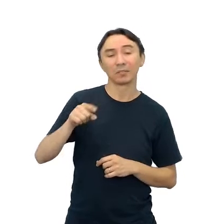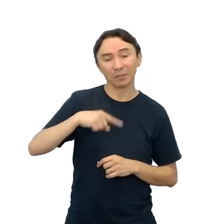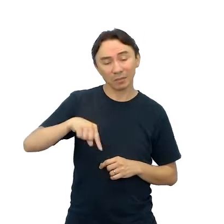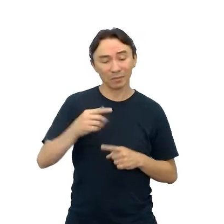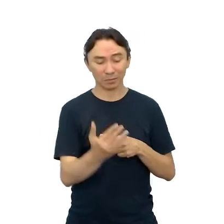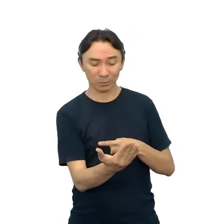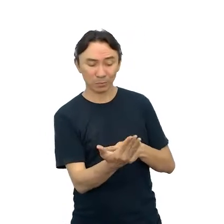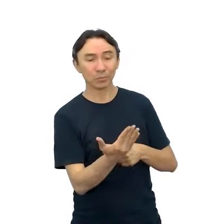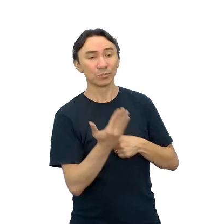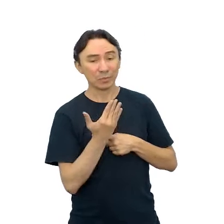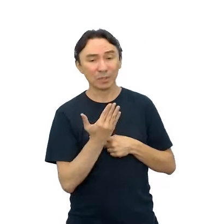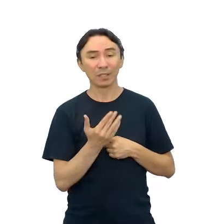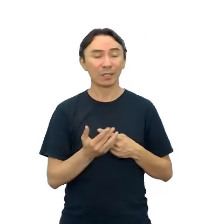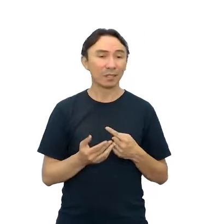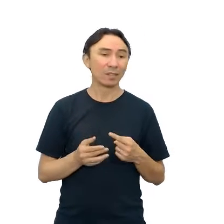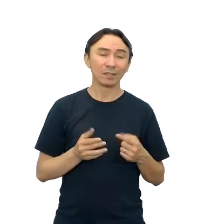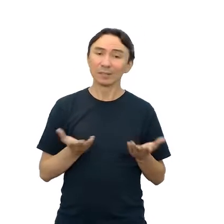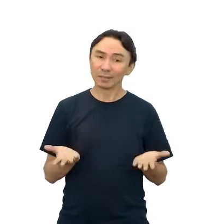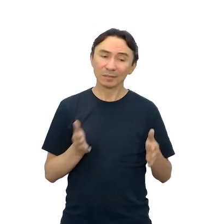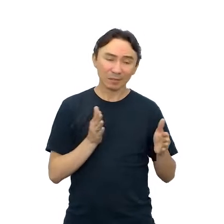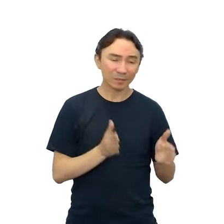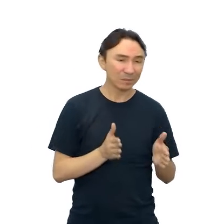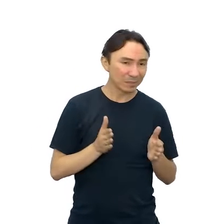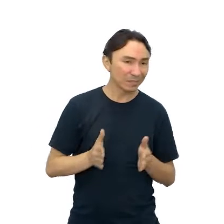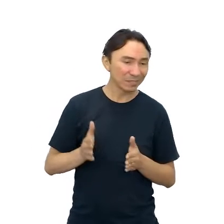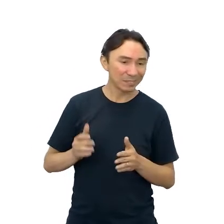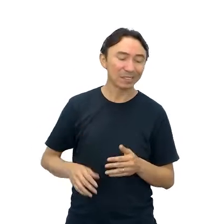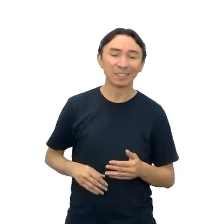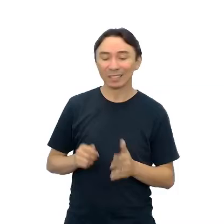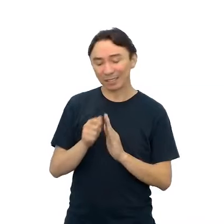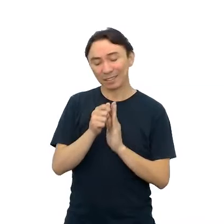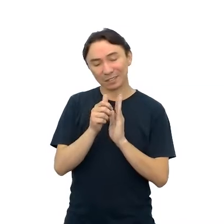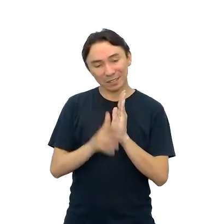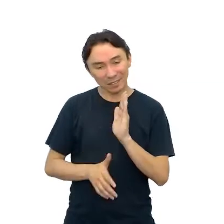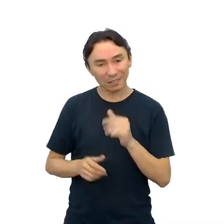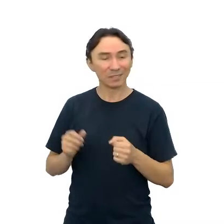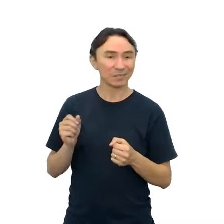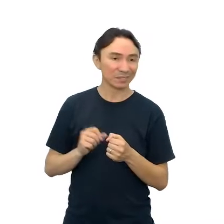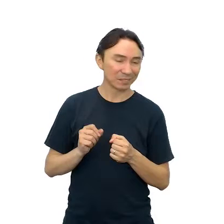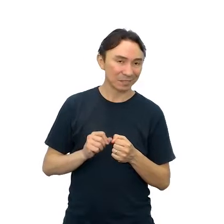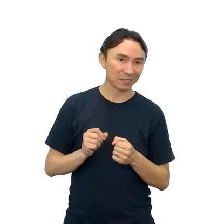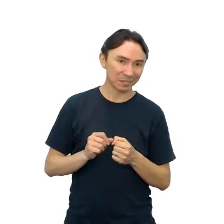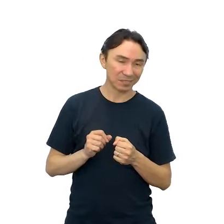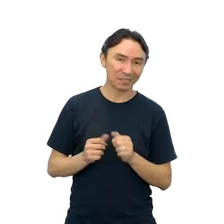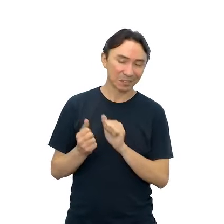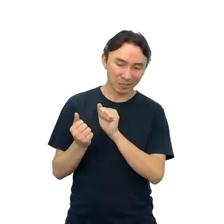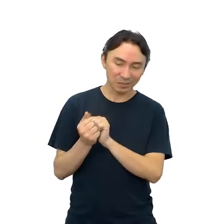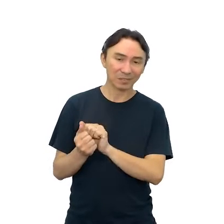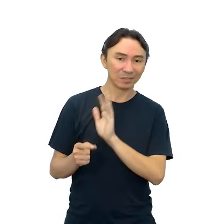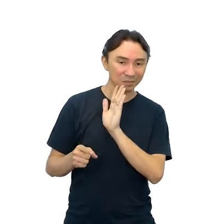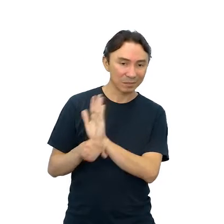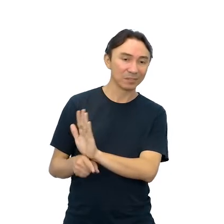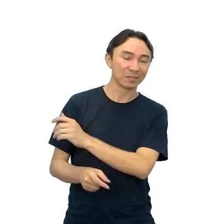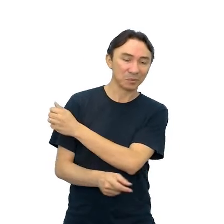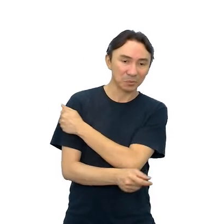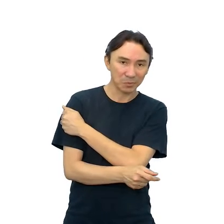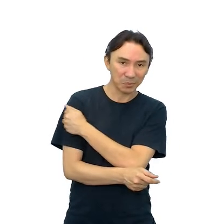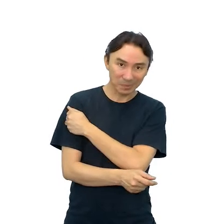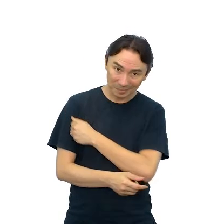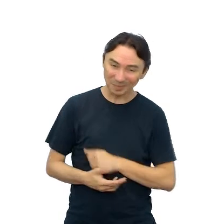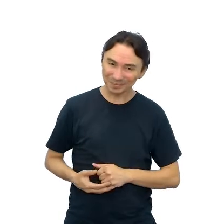auxiliar nesse processo e nessa condução das atividades com os nossos estudantes. Bom,